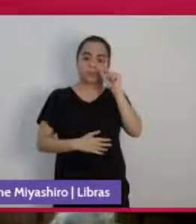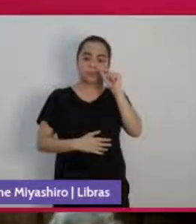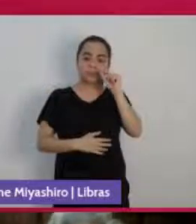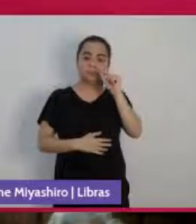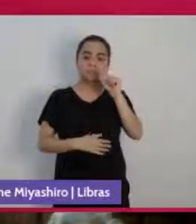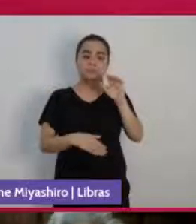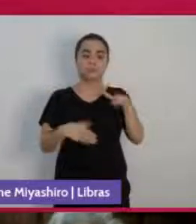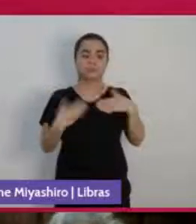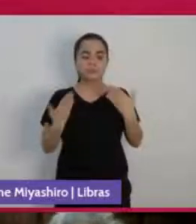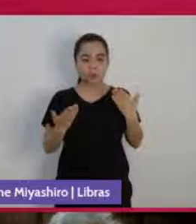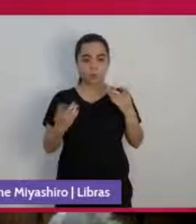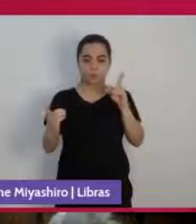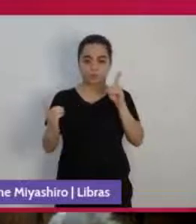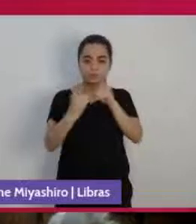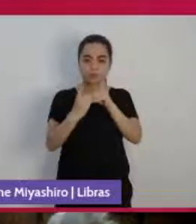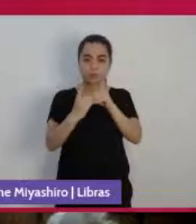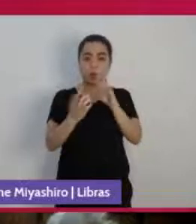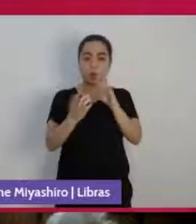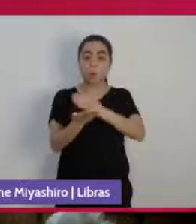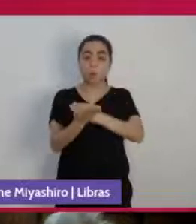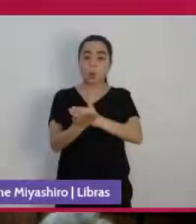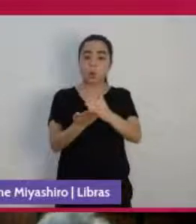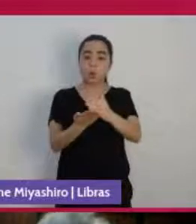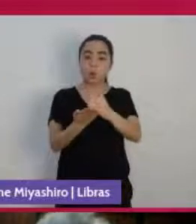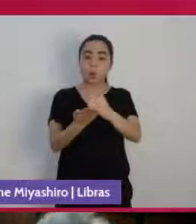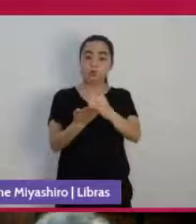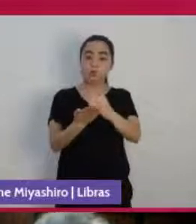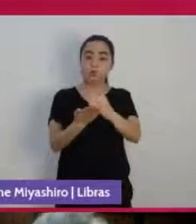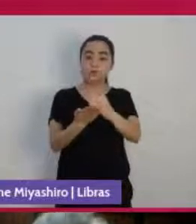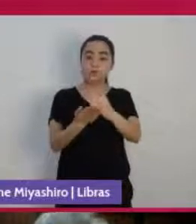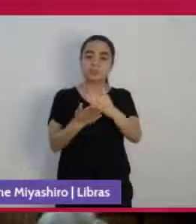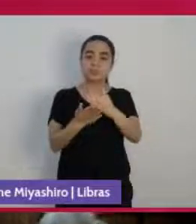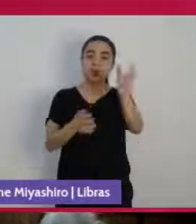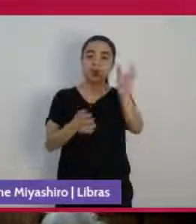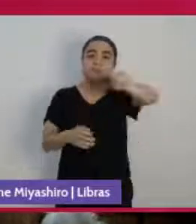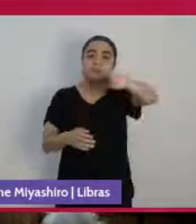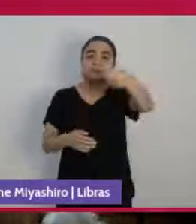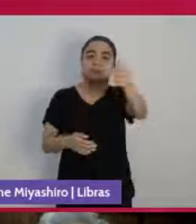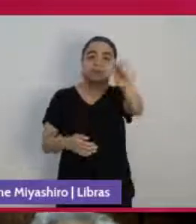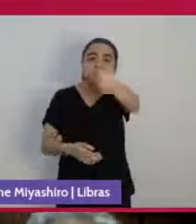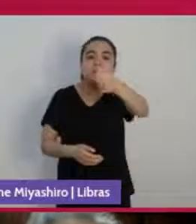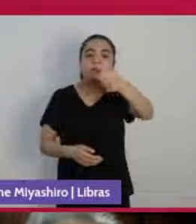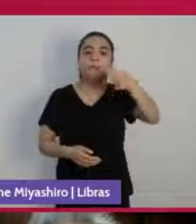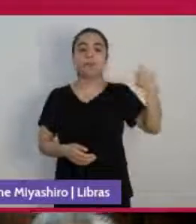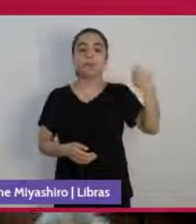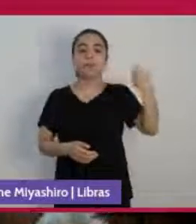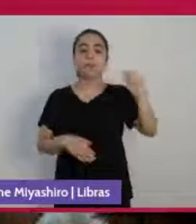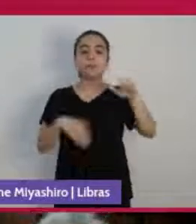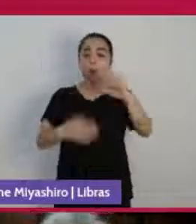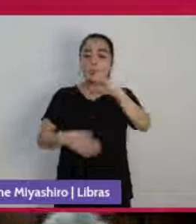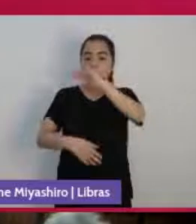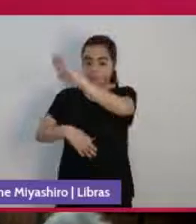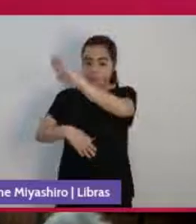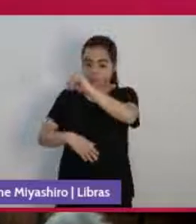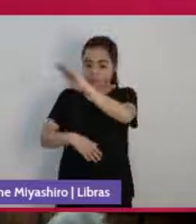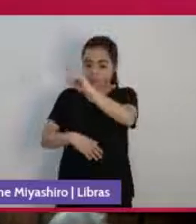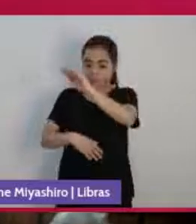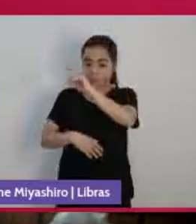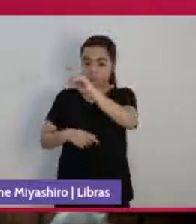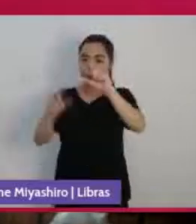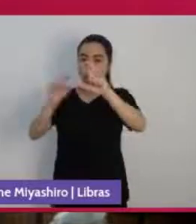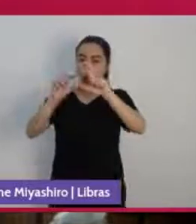o atendimento começa na porta da sala. Então, chamar a paciente pelo nome